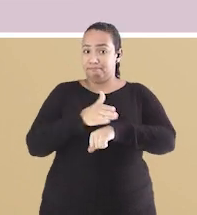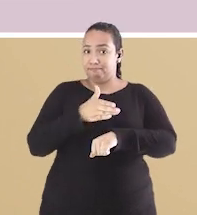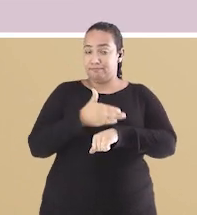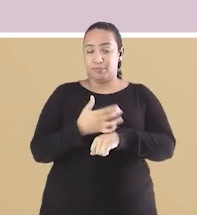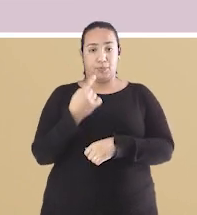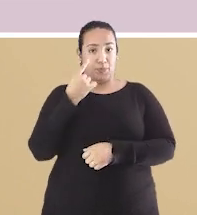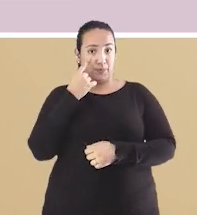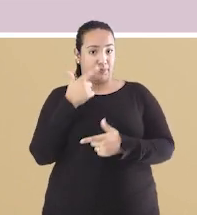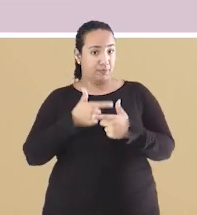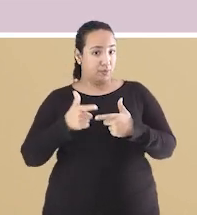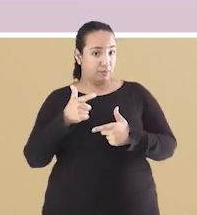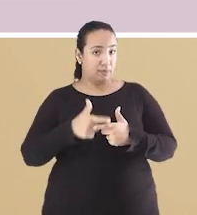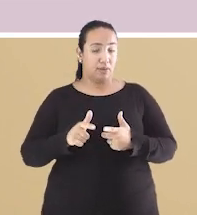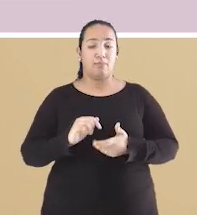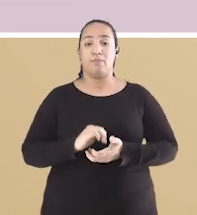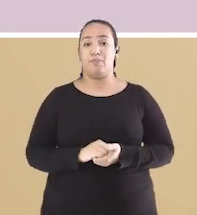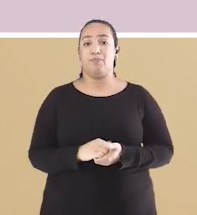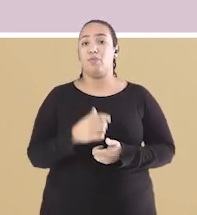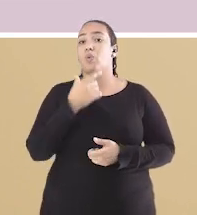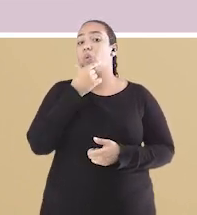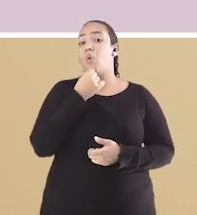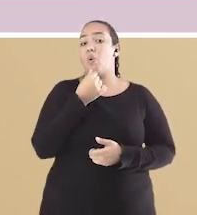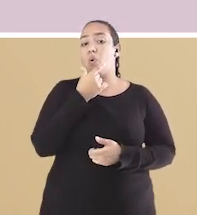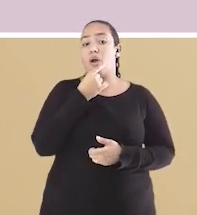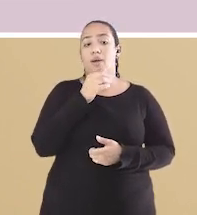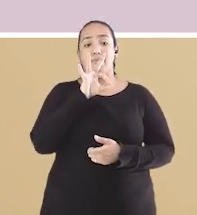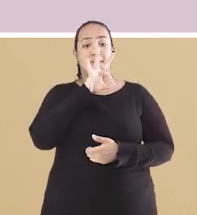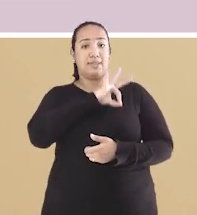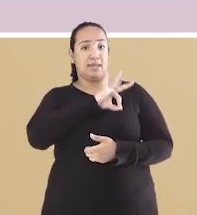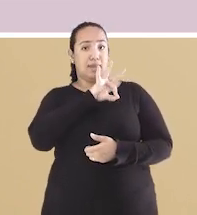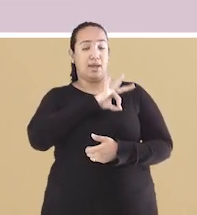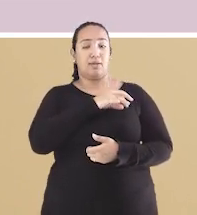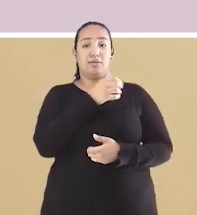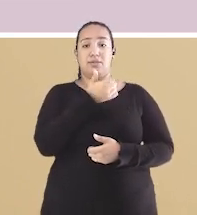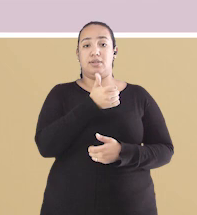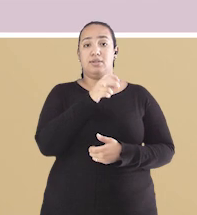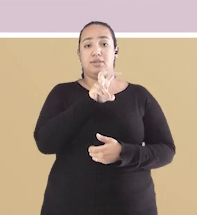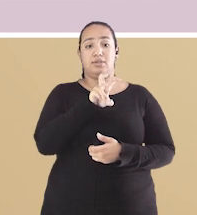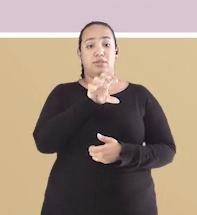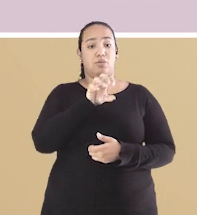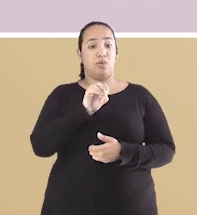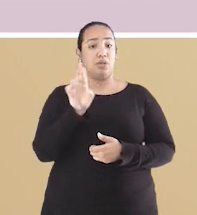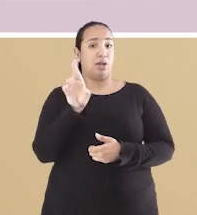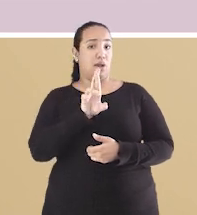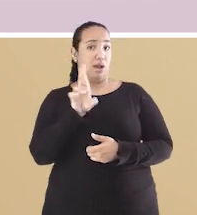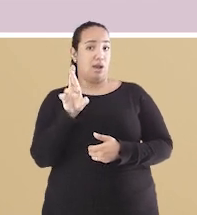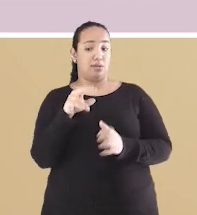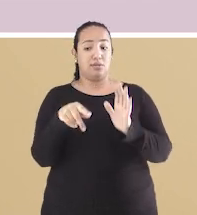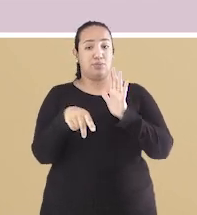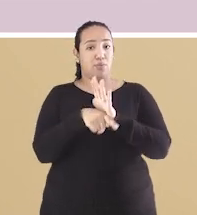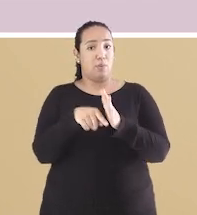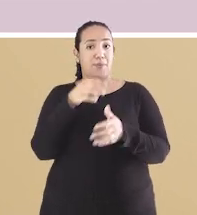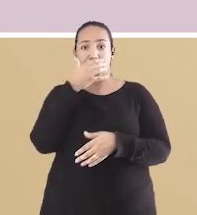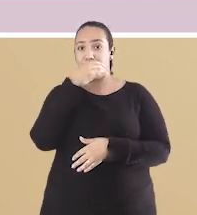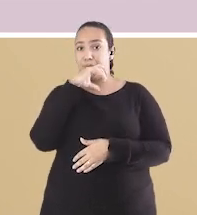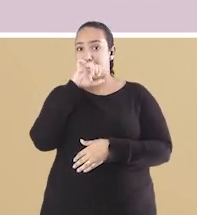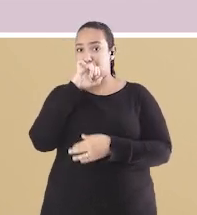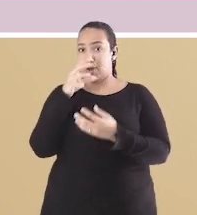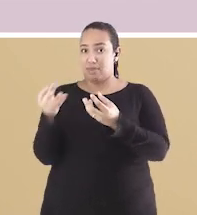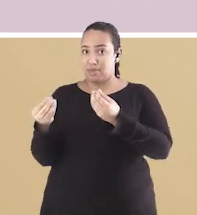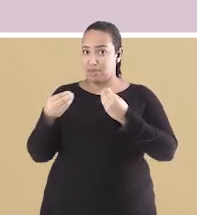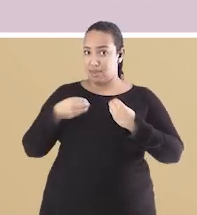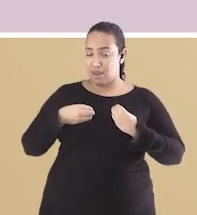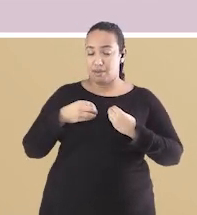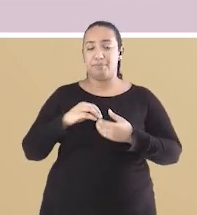Perceba a seguinte situação. João recebe todo mês R$150 de mesada dos seus pais.